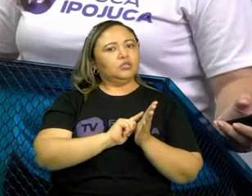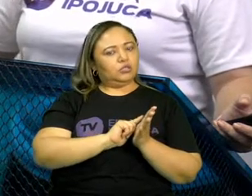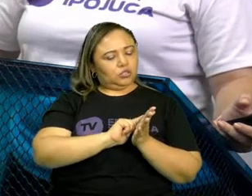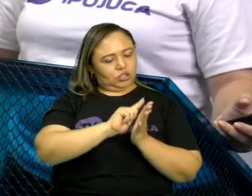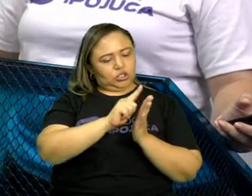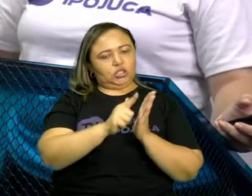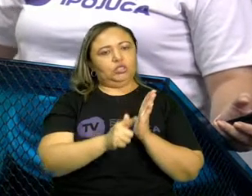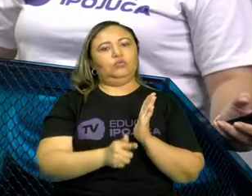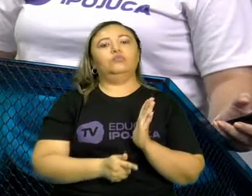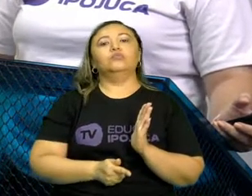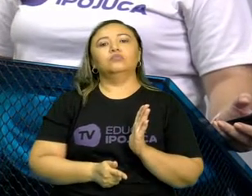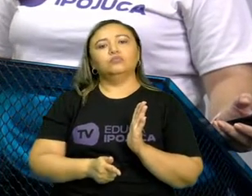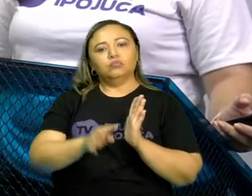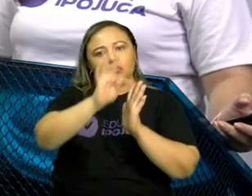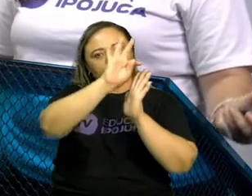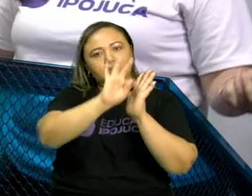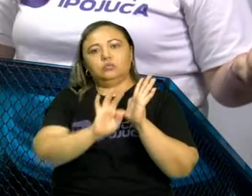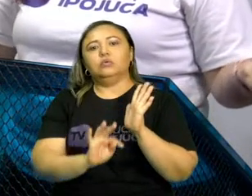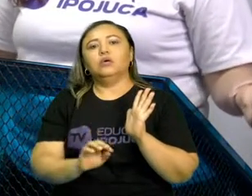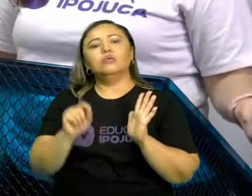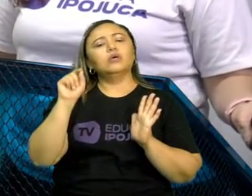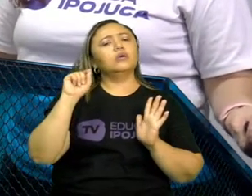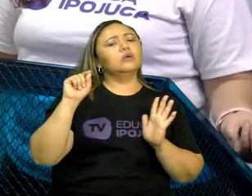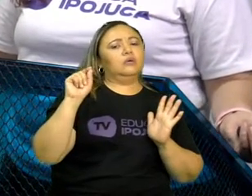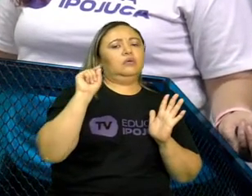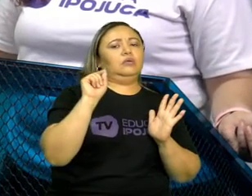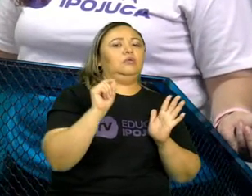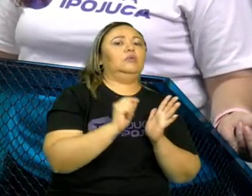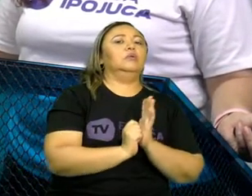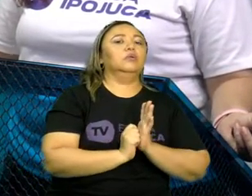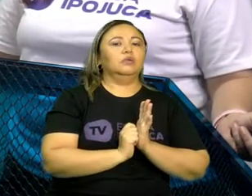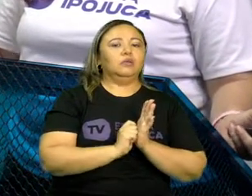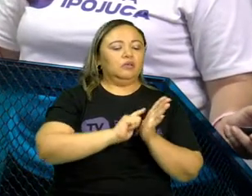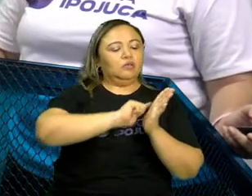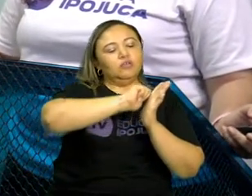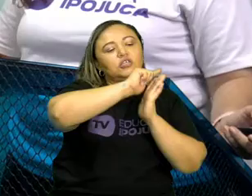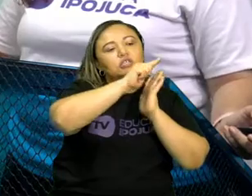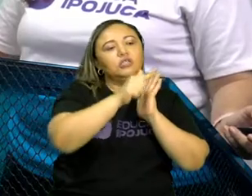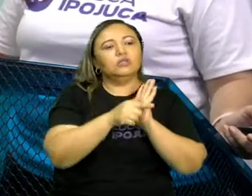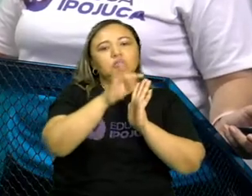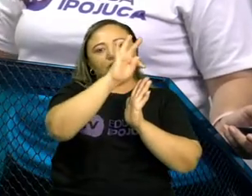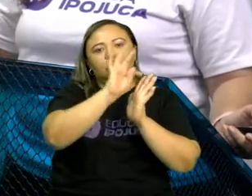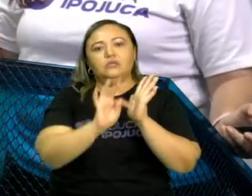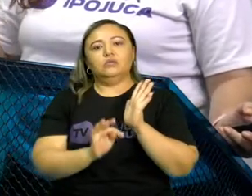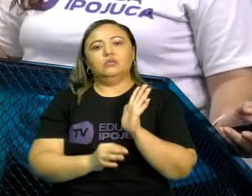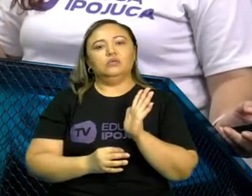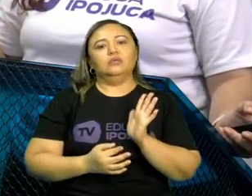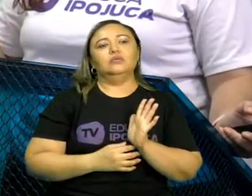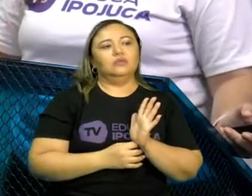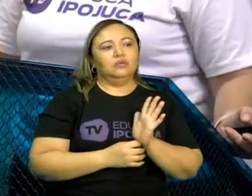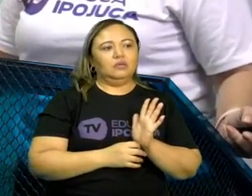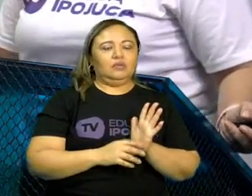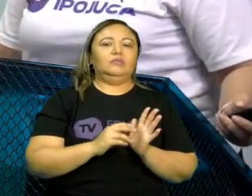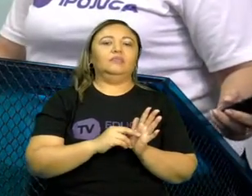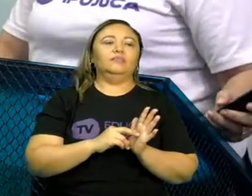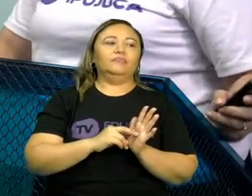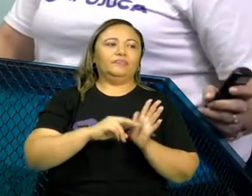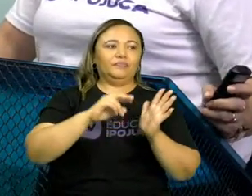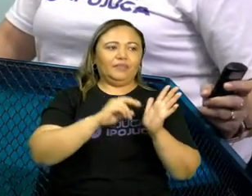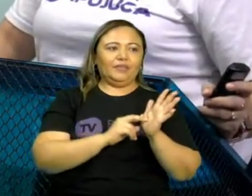textual. Se eu estou falando de um gênero textual, mas o que é um gênero textual? Vamos ver aqui a definição que Marcuse que trouxe para